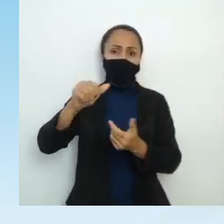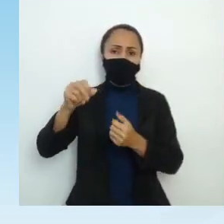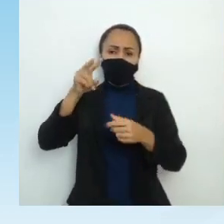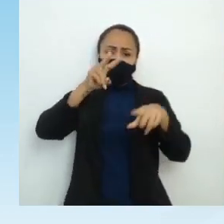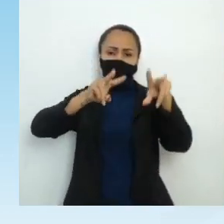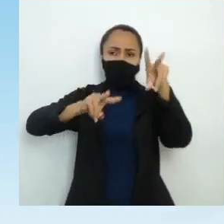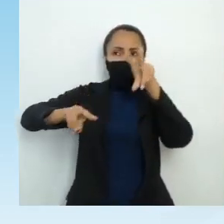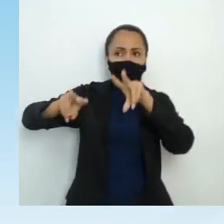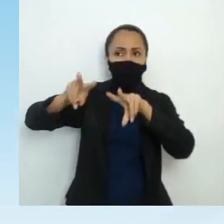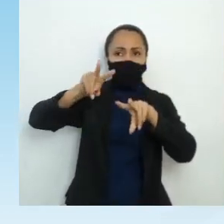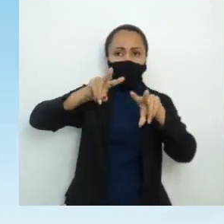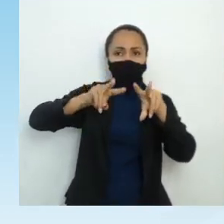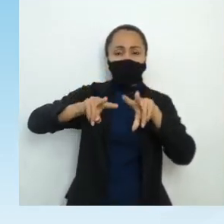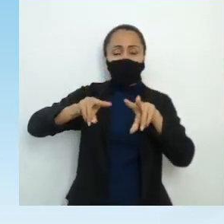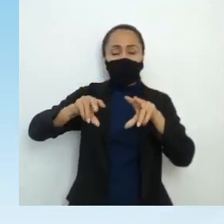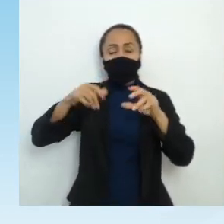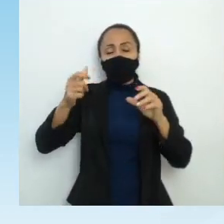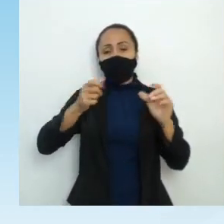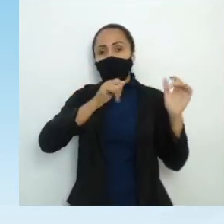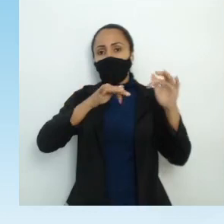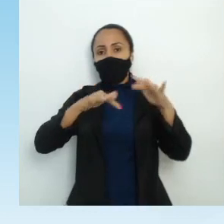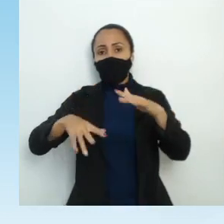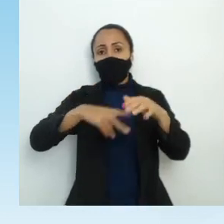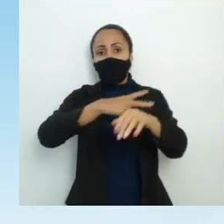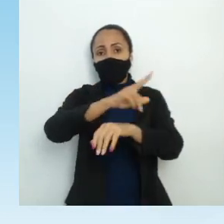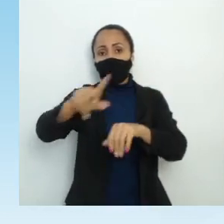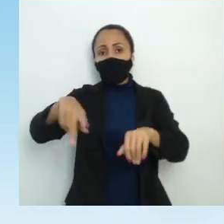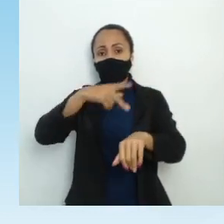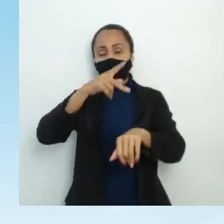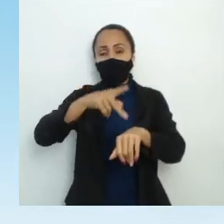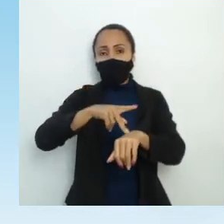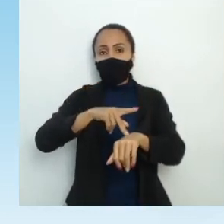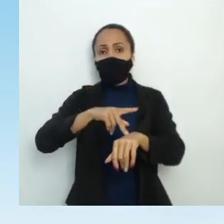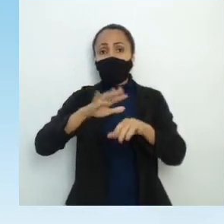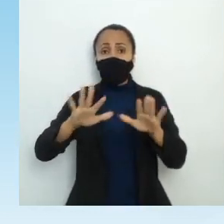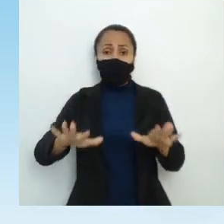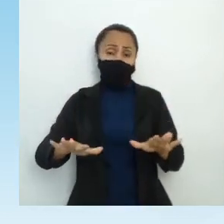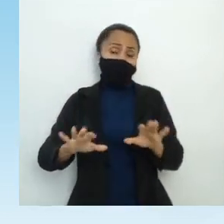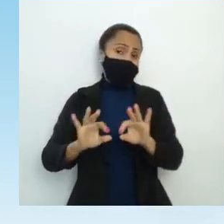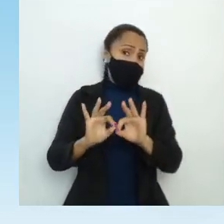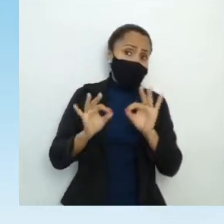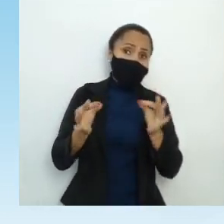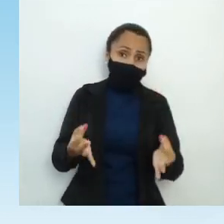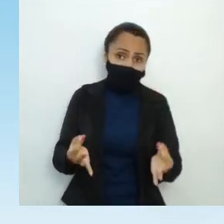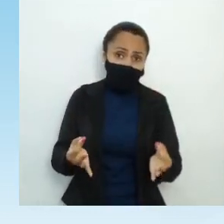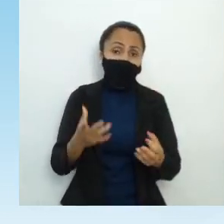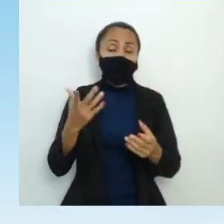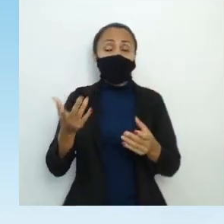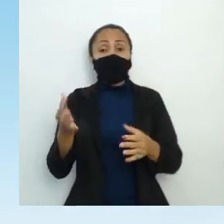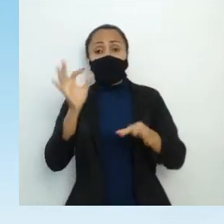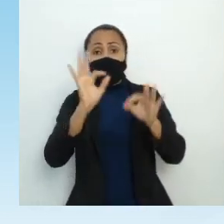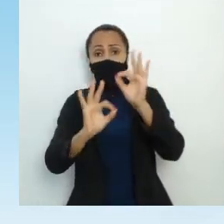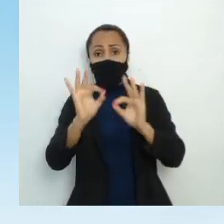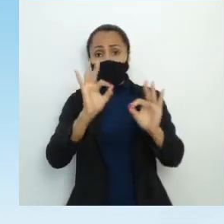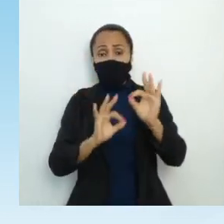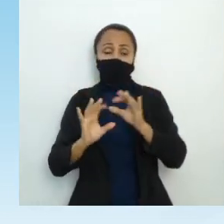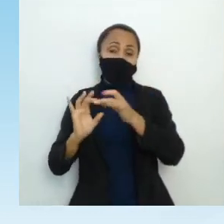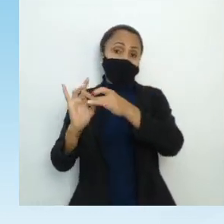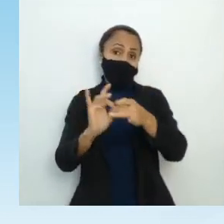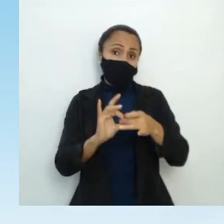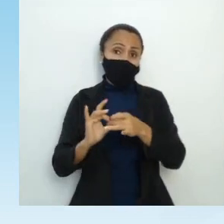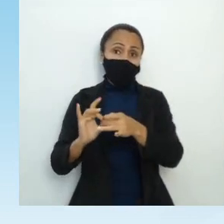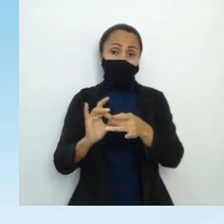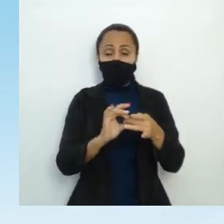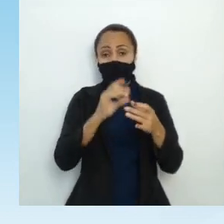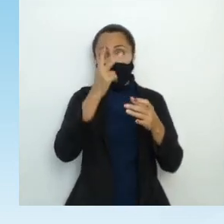como uma civilização que não era lá essas cocas todas, né, que se organizasse, se o povo ficasse unido, né, ele jamais